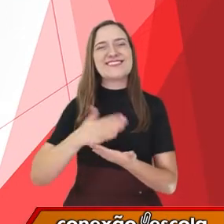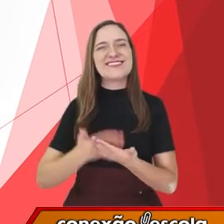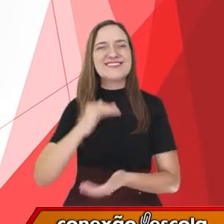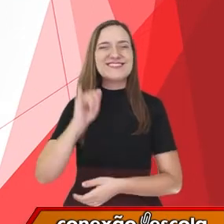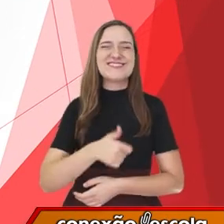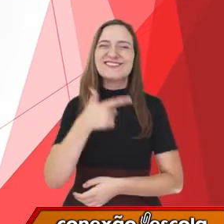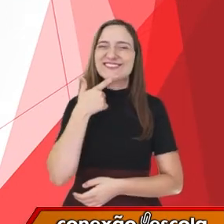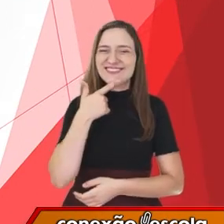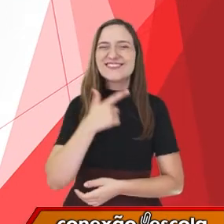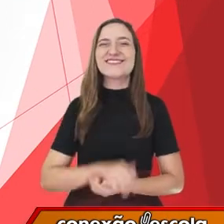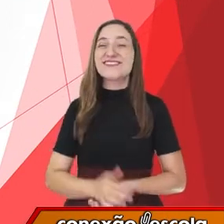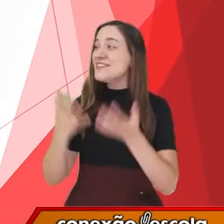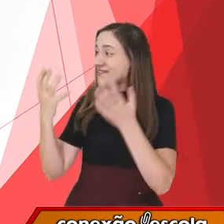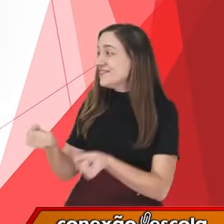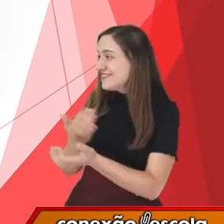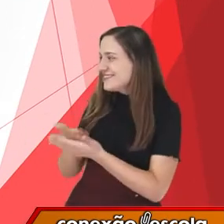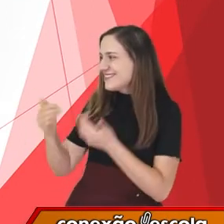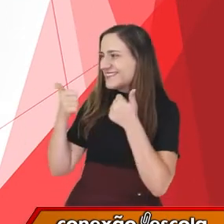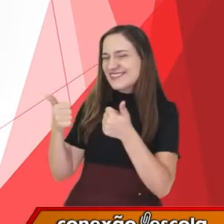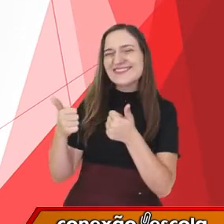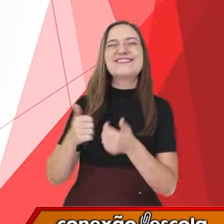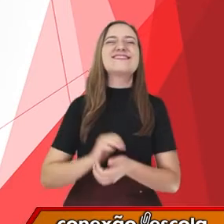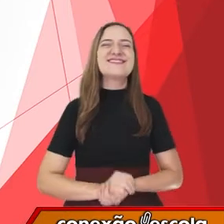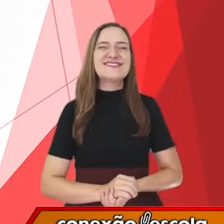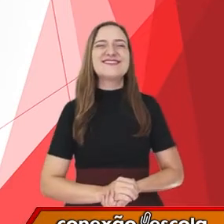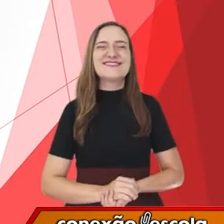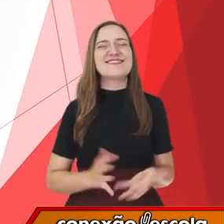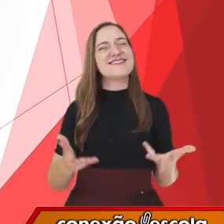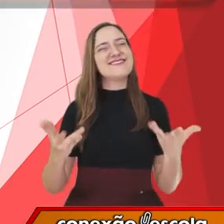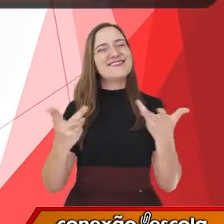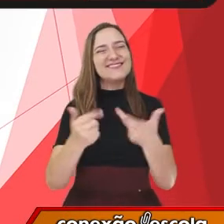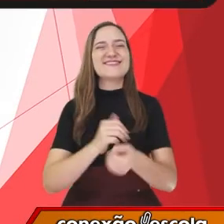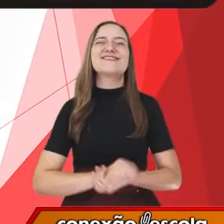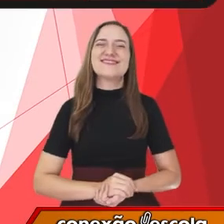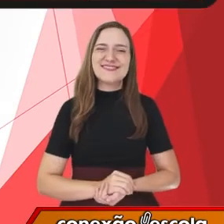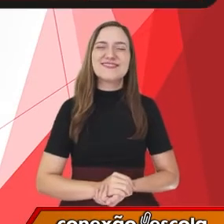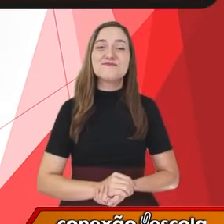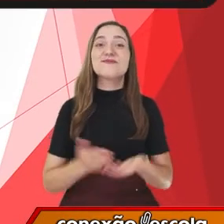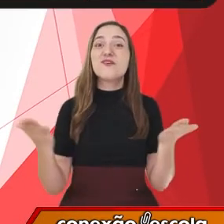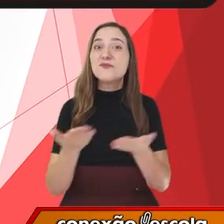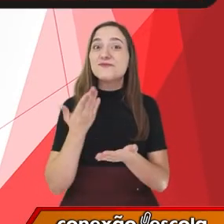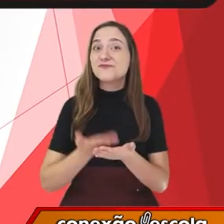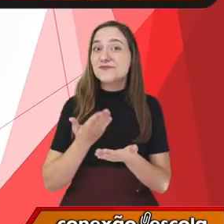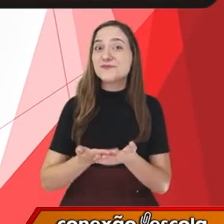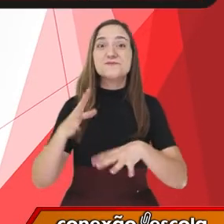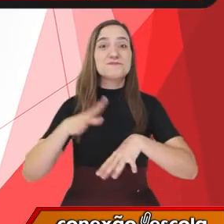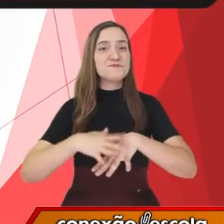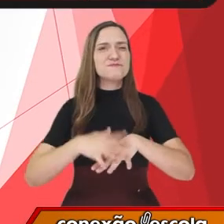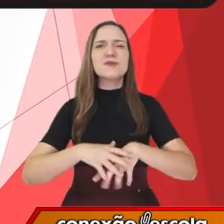intérprete Jaqueline. Vamos começar, Jaqueline? Que maravilha! Em nossa aula de